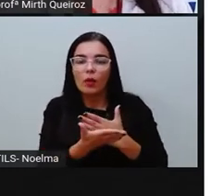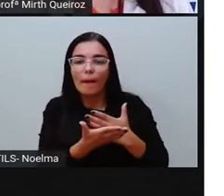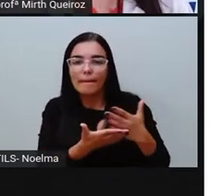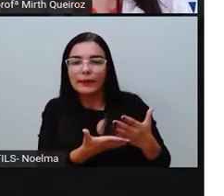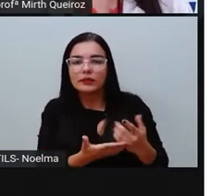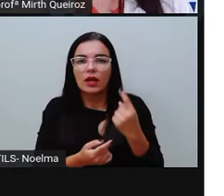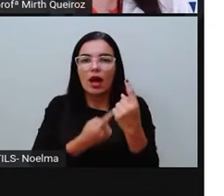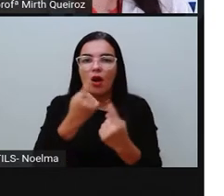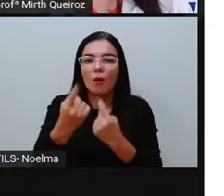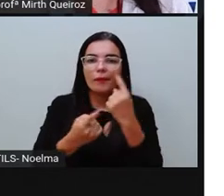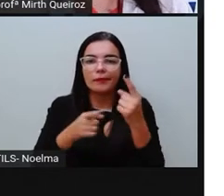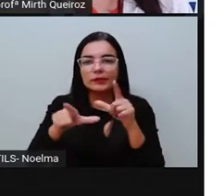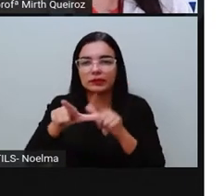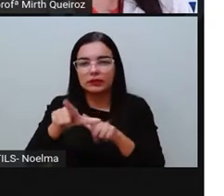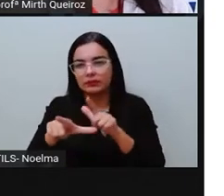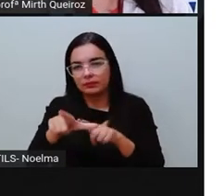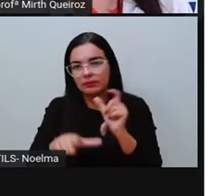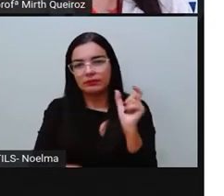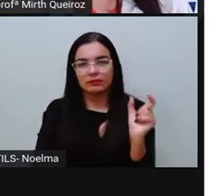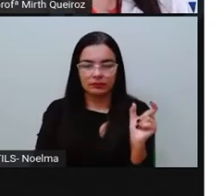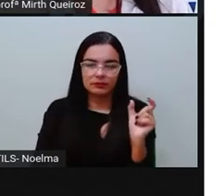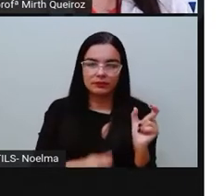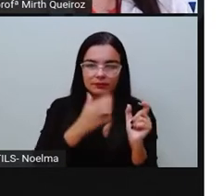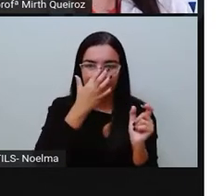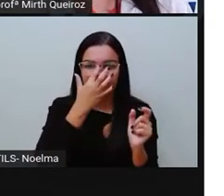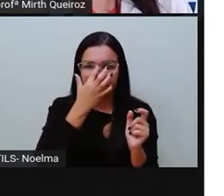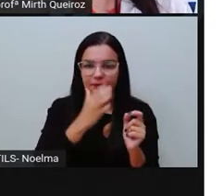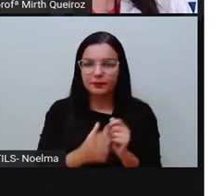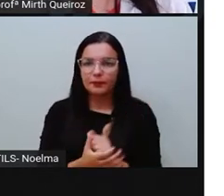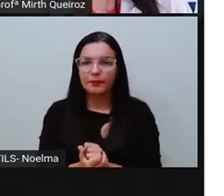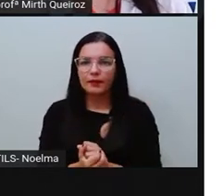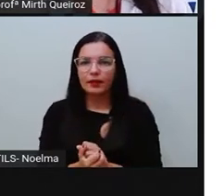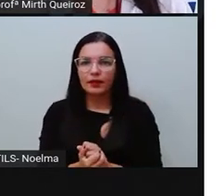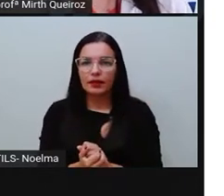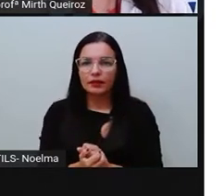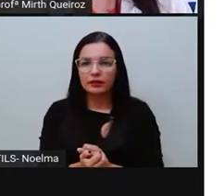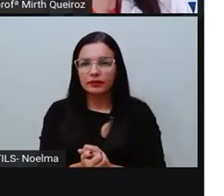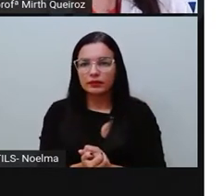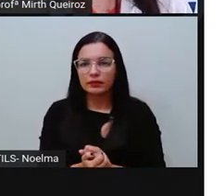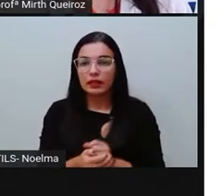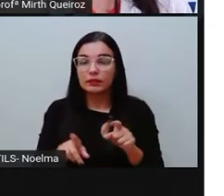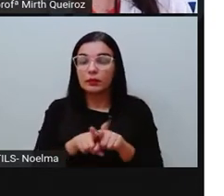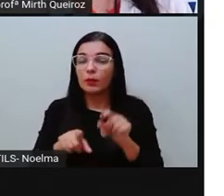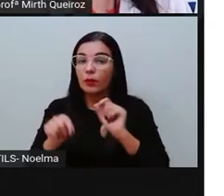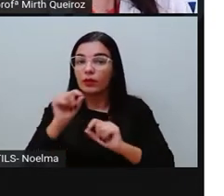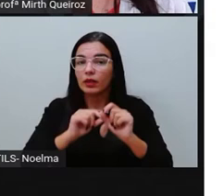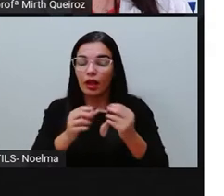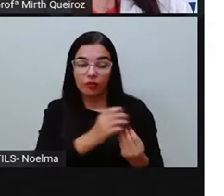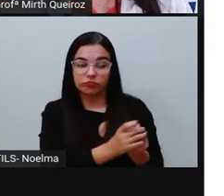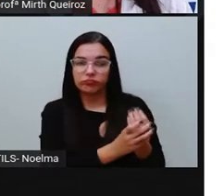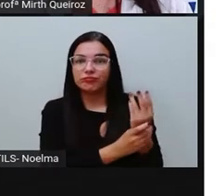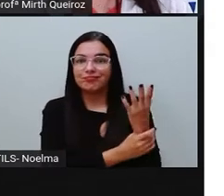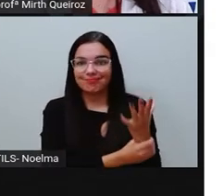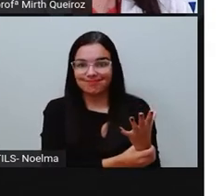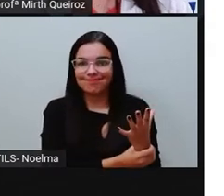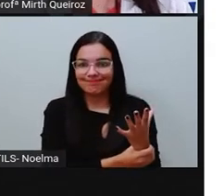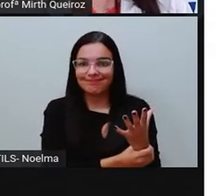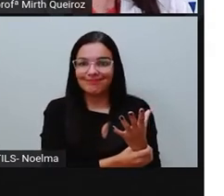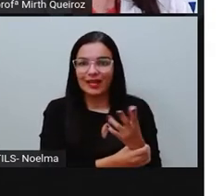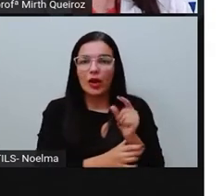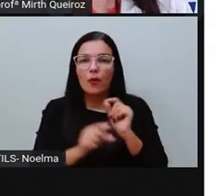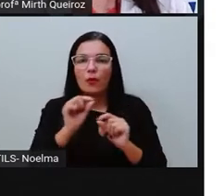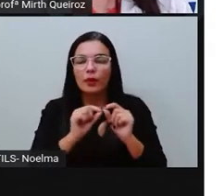algumas palavras, como inicial, né, de algumas palavras. Por razões etimológicas, ou seja, de origem, razões que